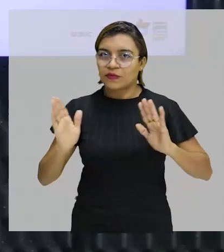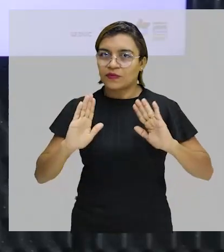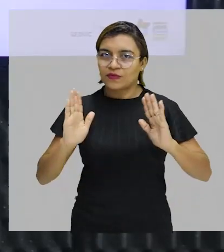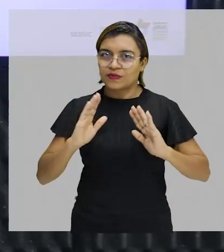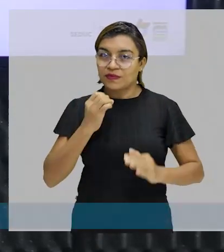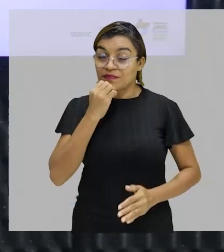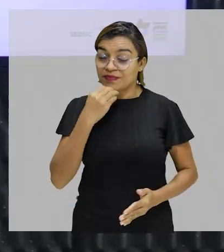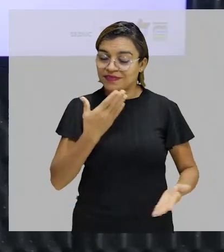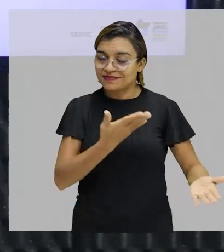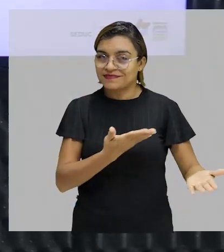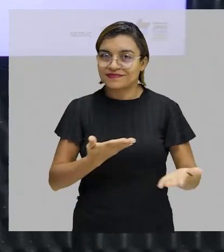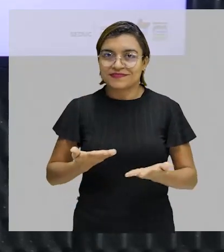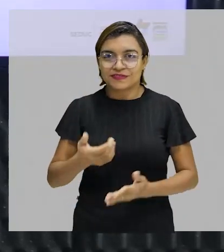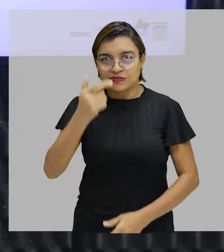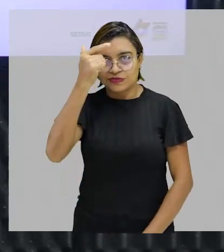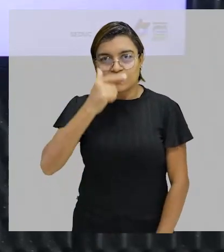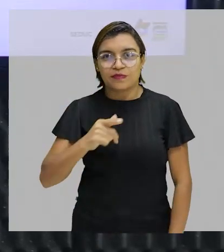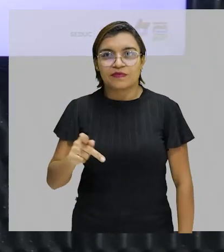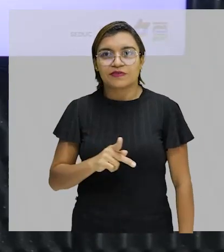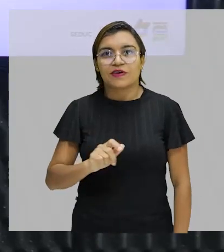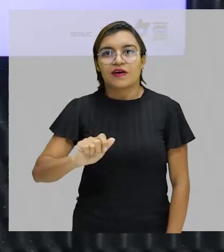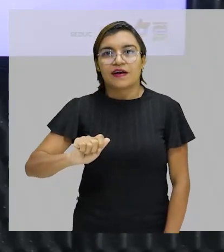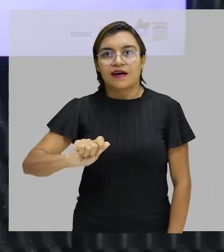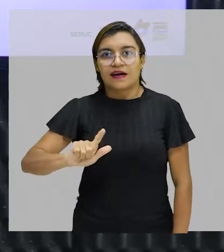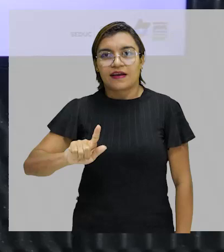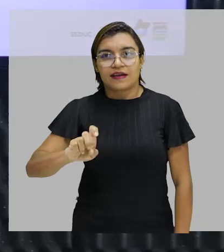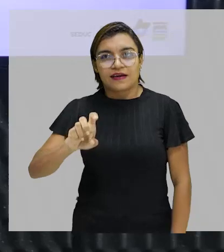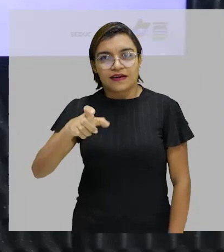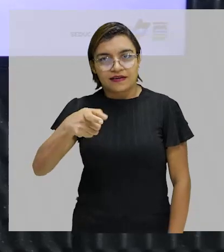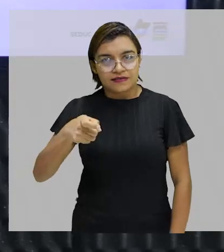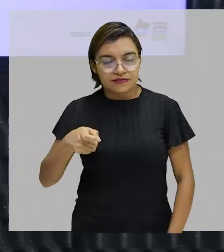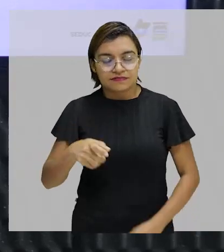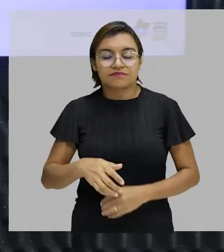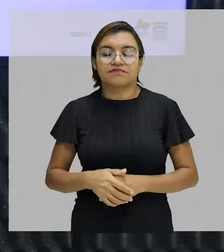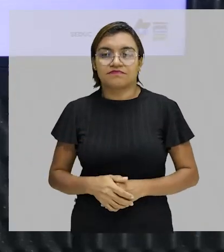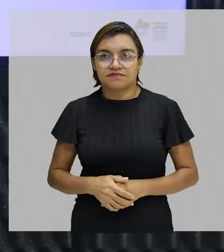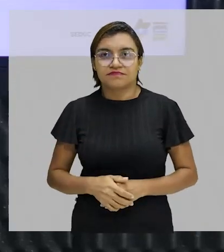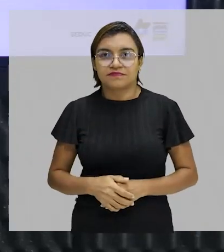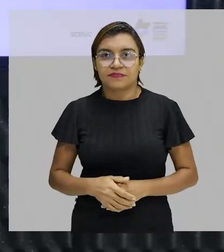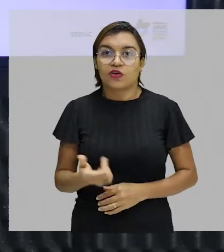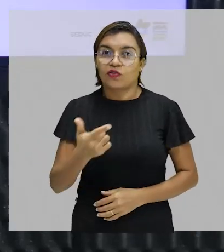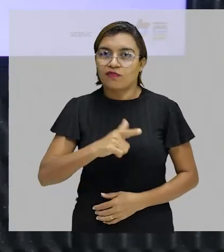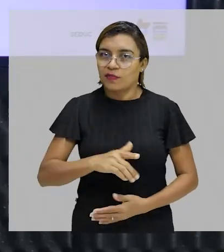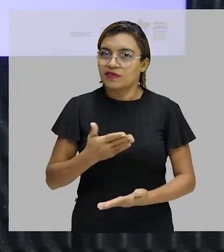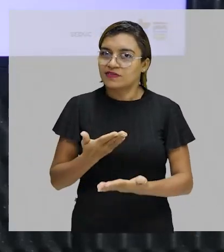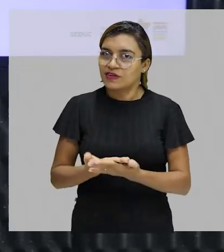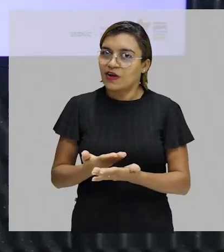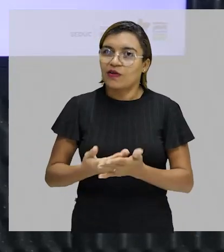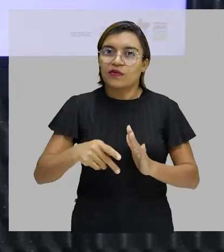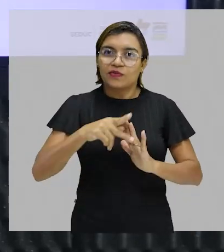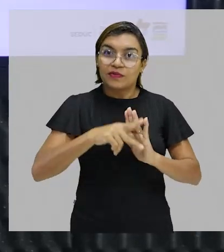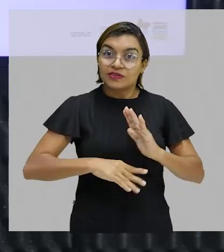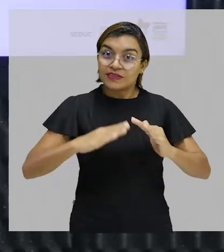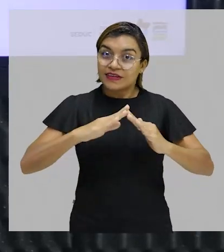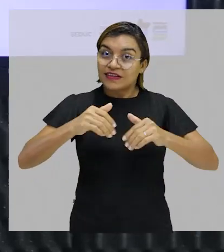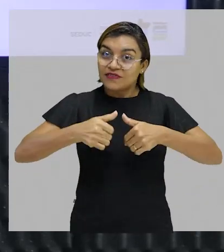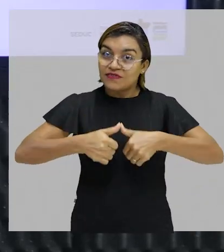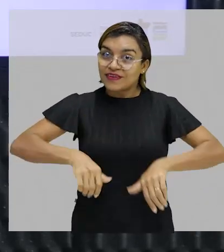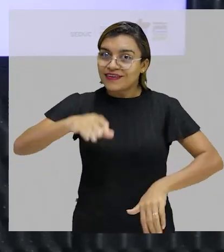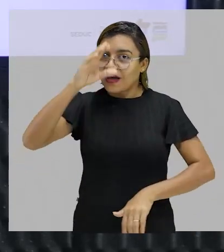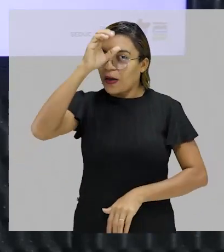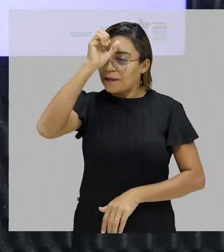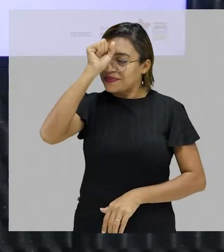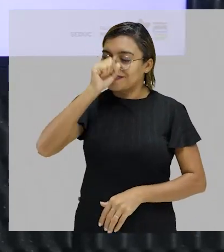turma, sejam todos bem-vindos, professor Alex Ferreira, disciplina Química, mais uma aula do nosso projeto Fique em Casa Aprendendo.